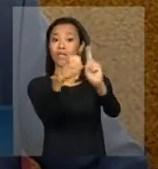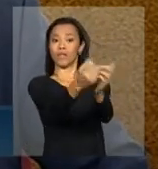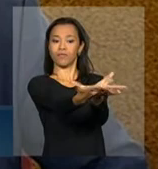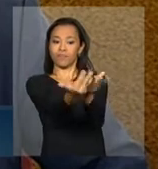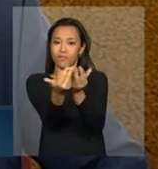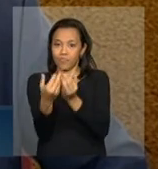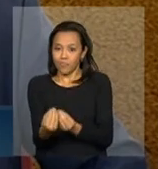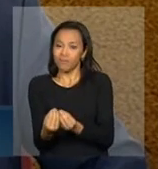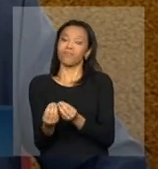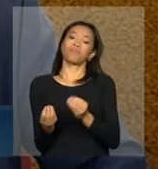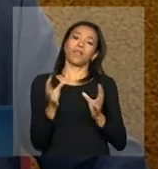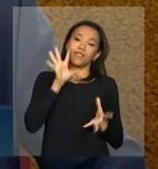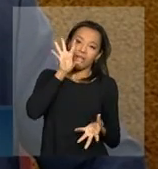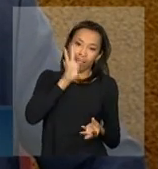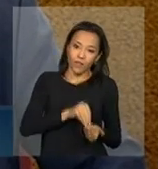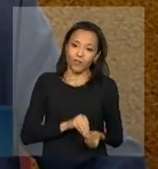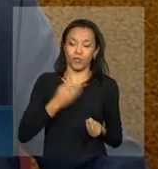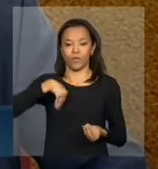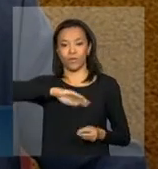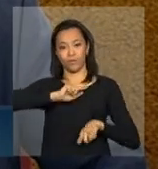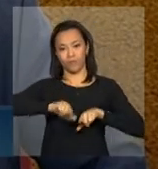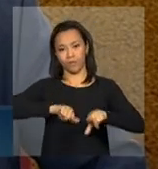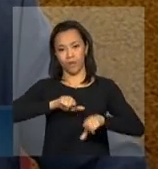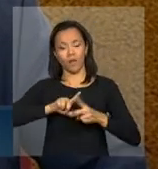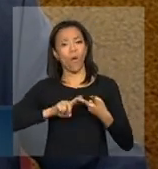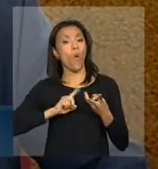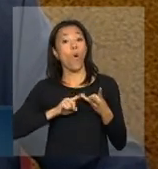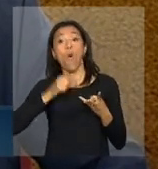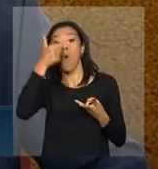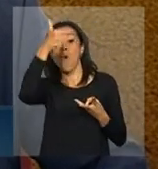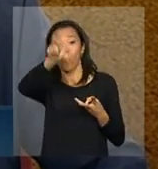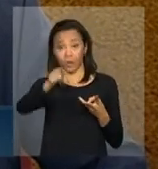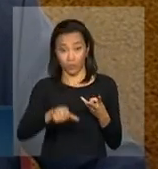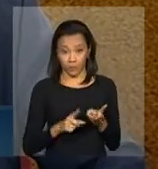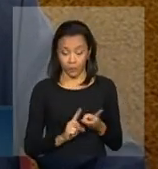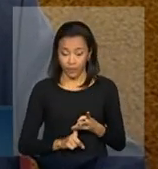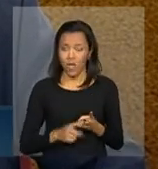boa síntese. E um outro ponto também é que